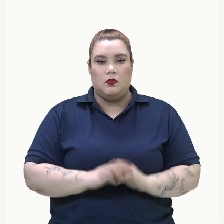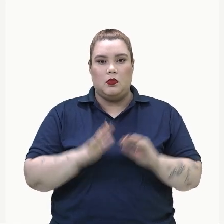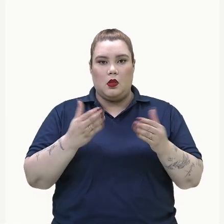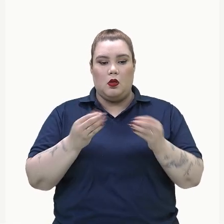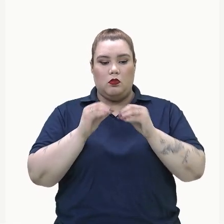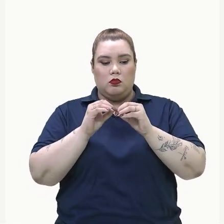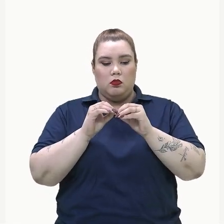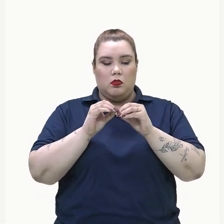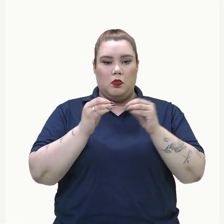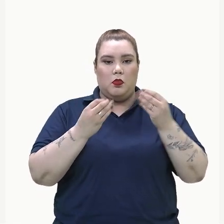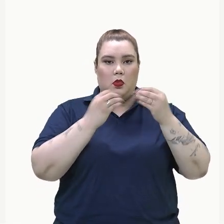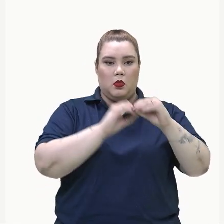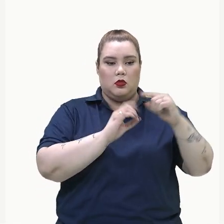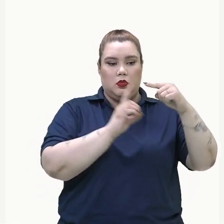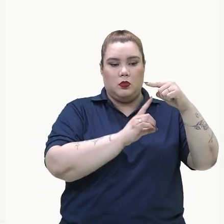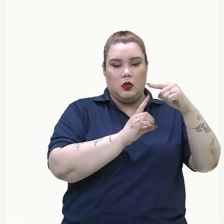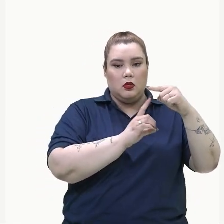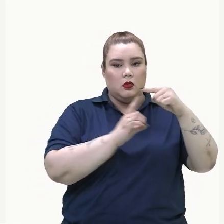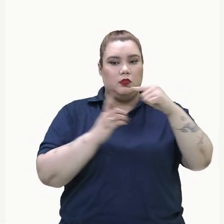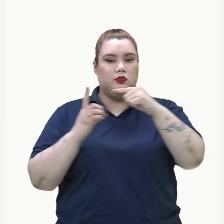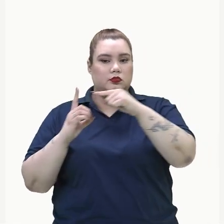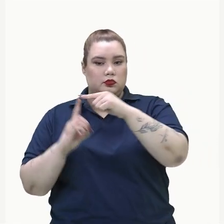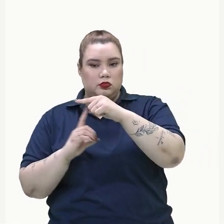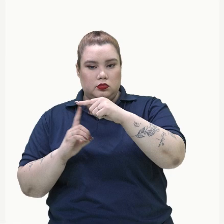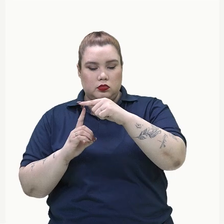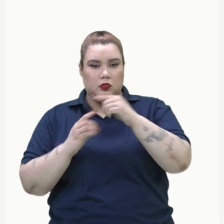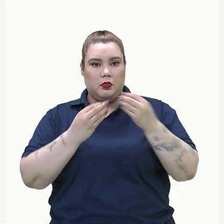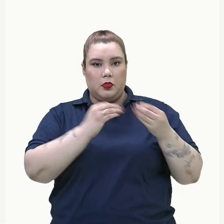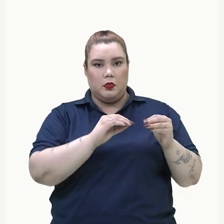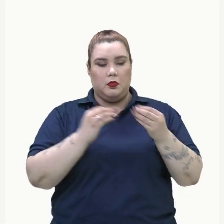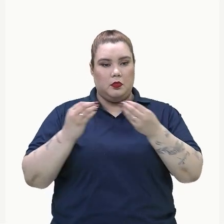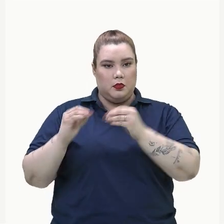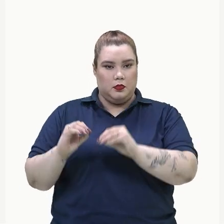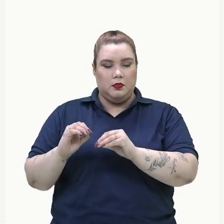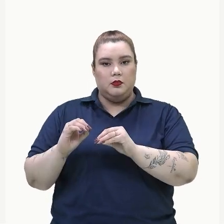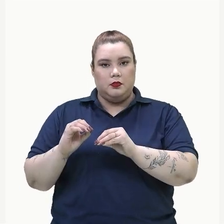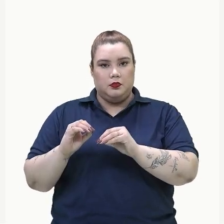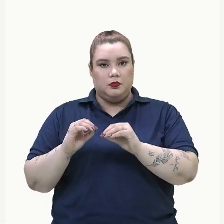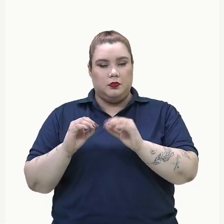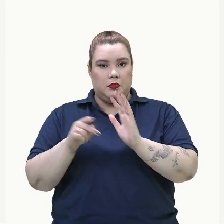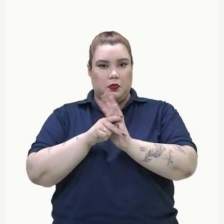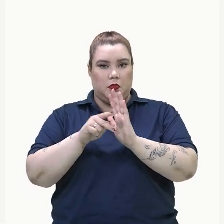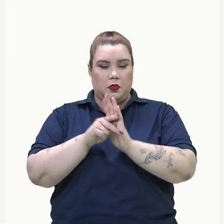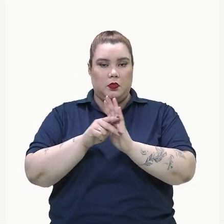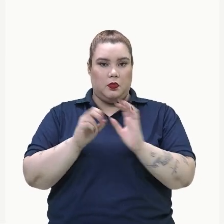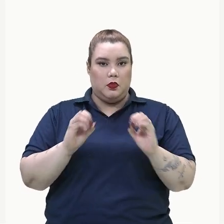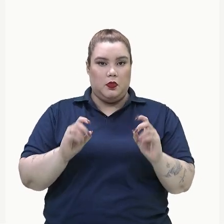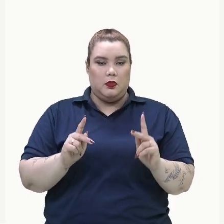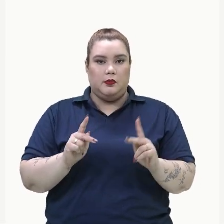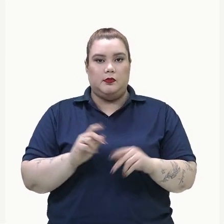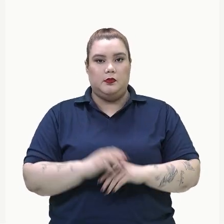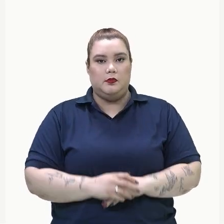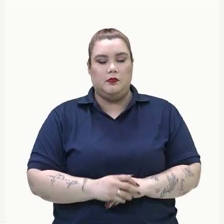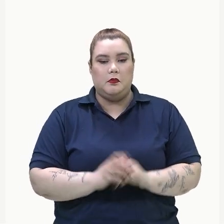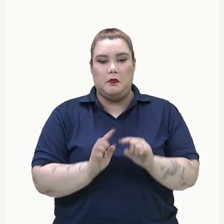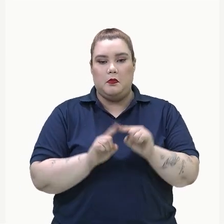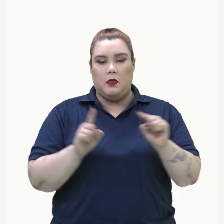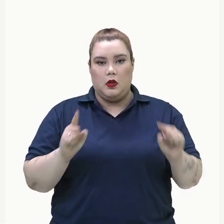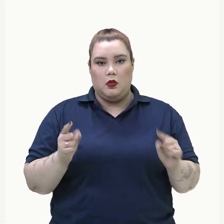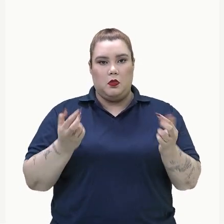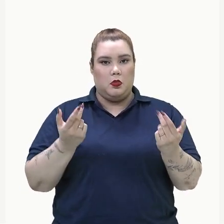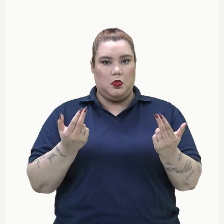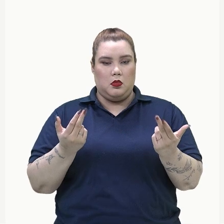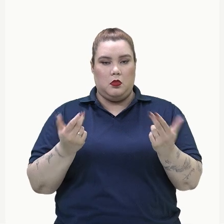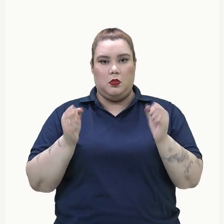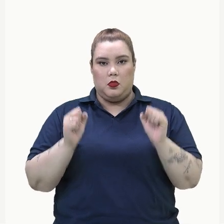distribuir, né, o denominador tanto para o primeiro como para o segundo, para a segunda fração, tá? Mas é a mesma coisa,